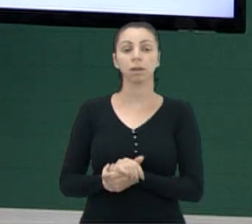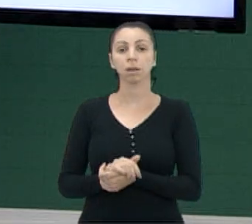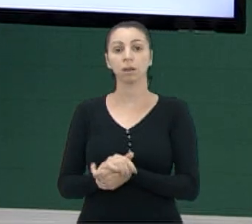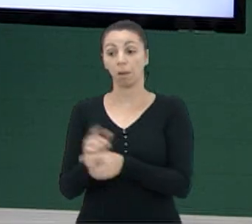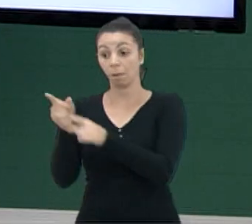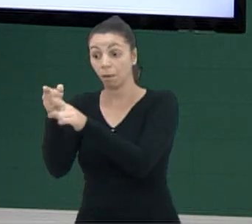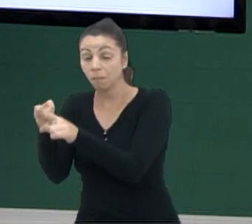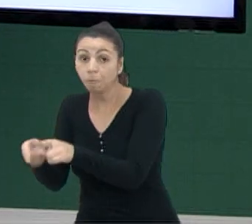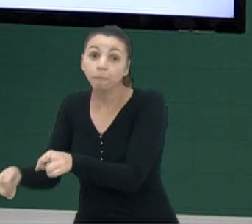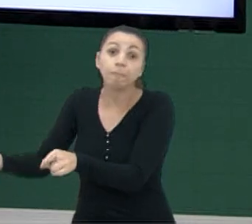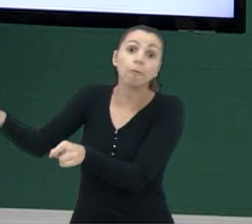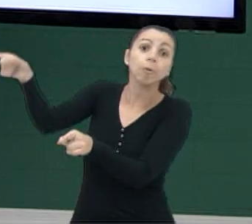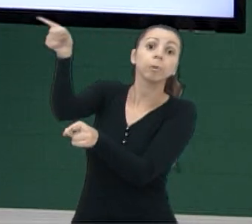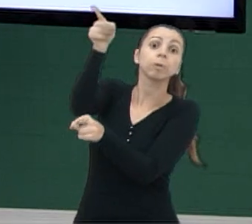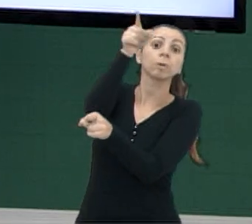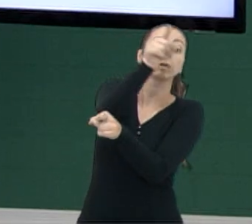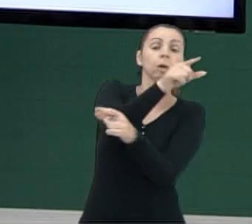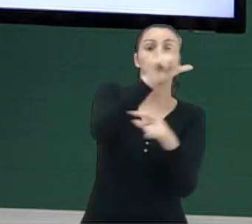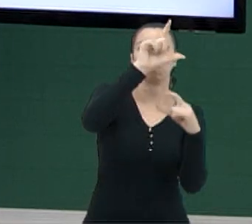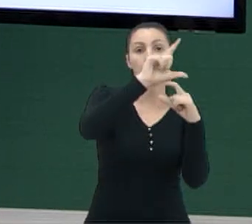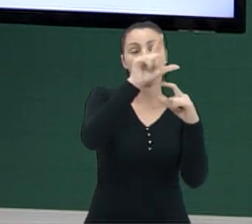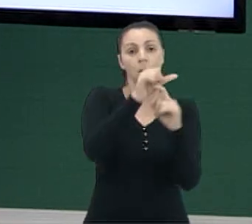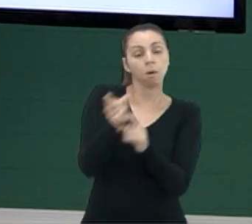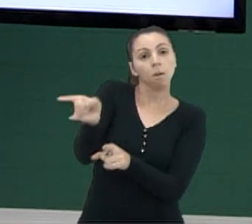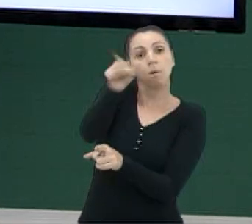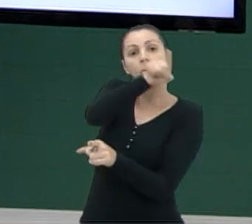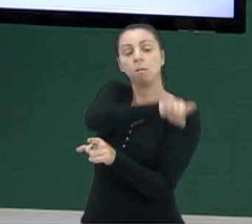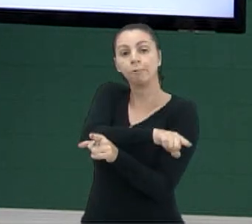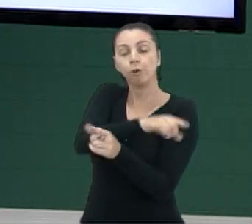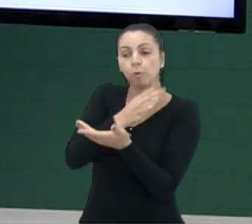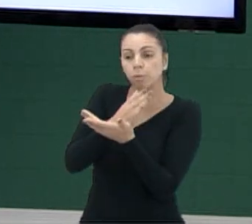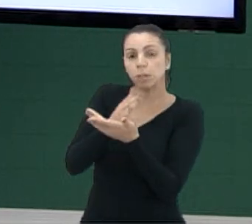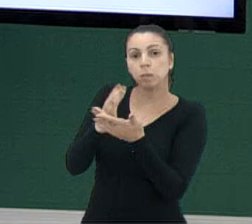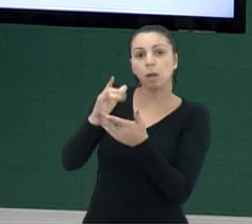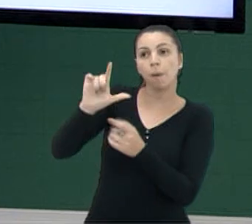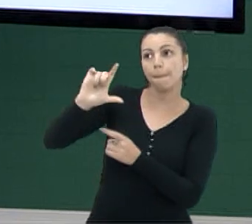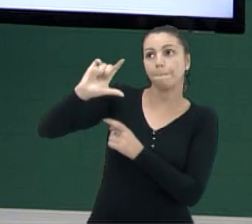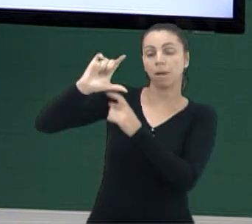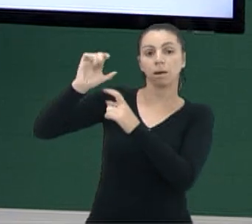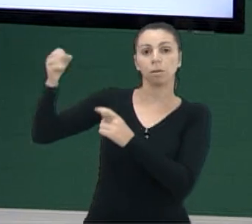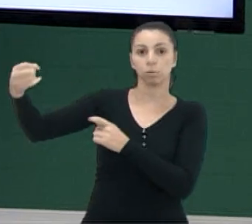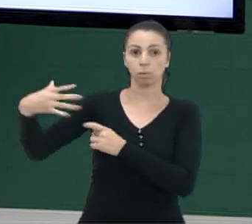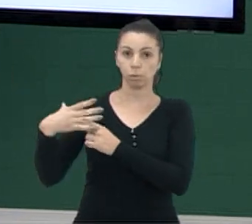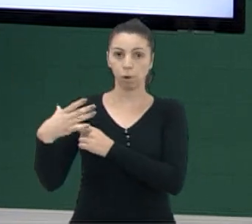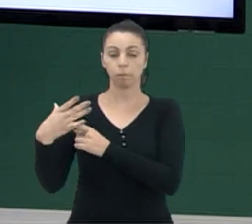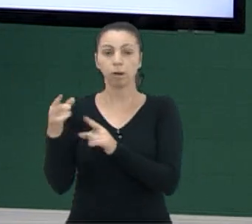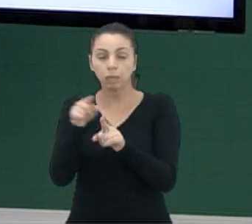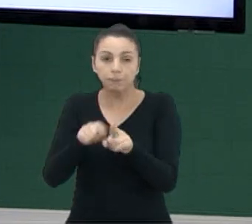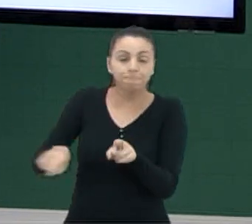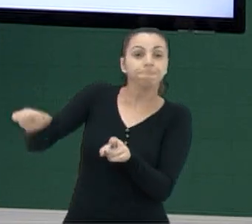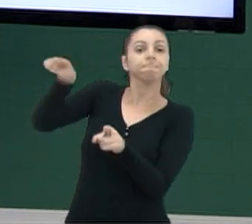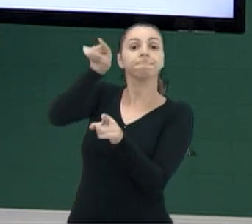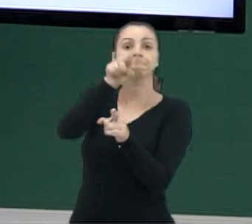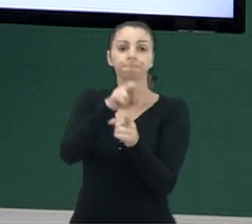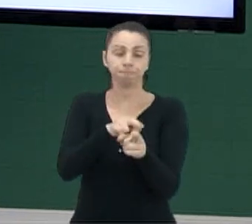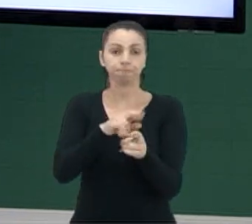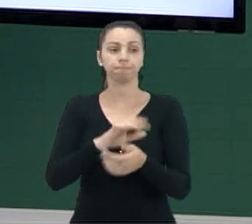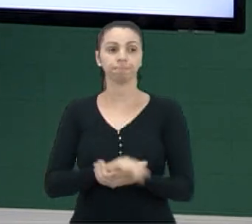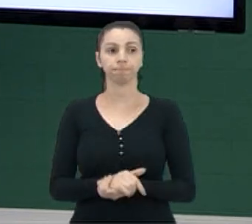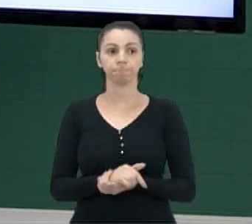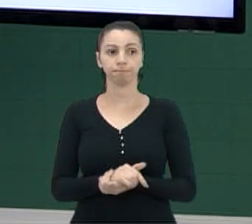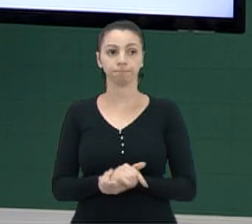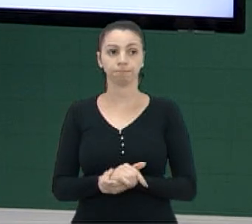algo que ele disse no parágrafo anterior. Foi começar um novo parágrafo, ele deu uma retomada breve, né?